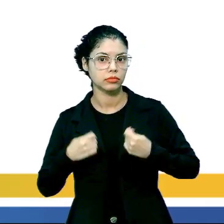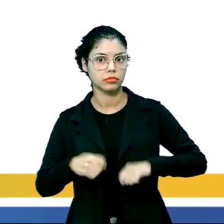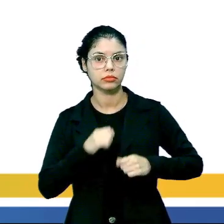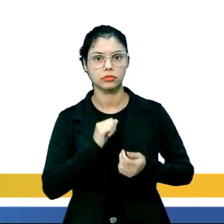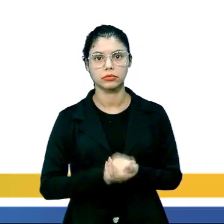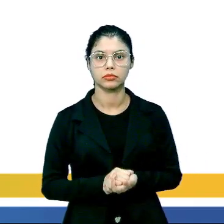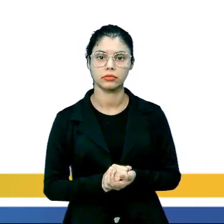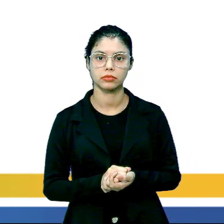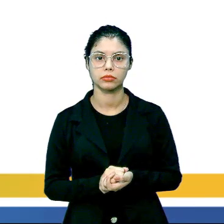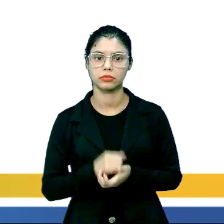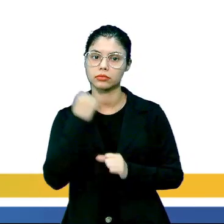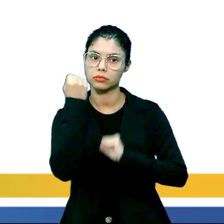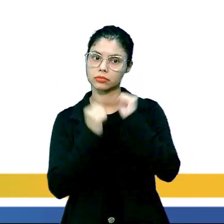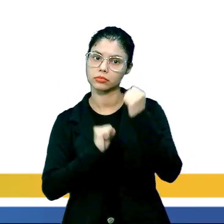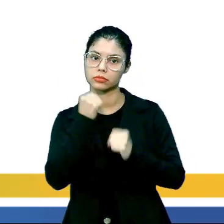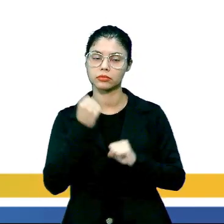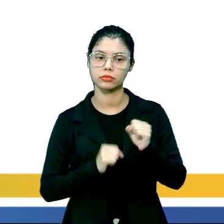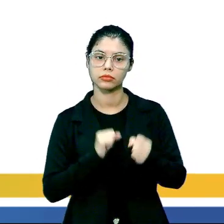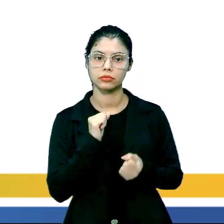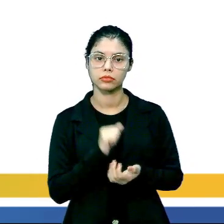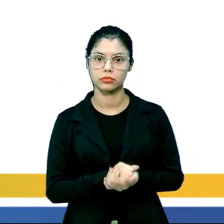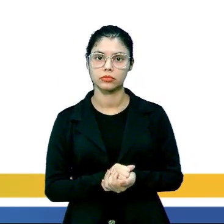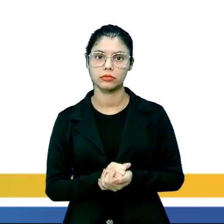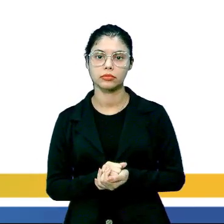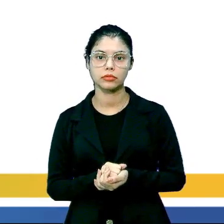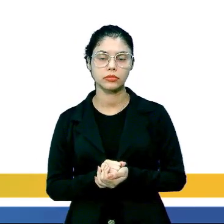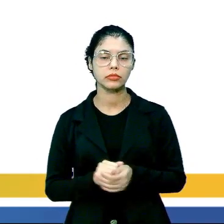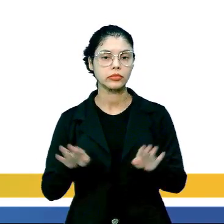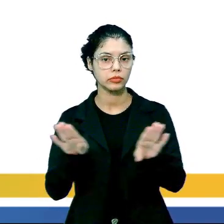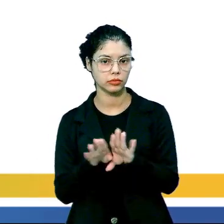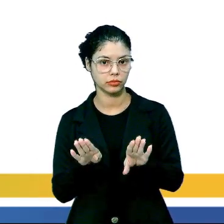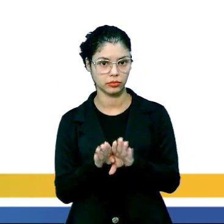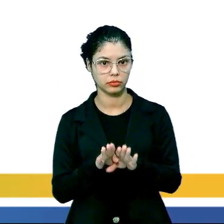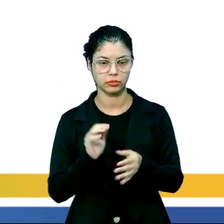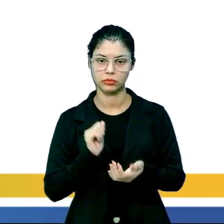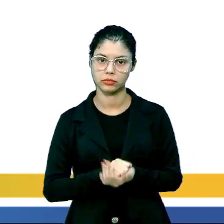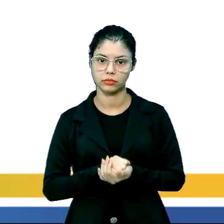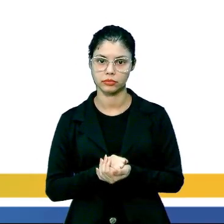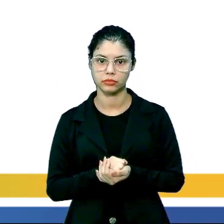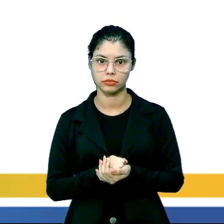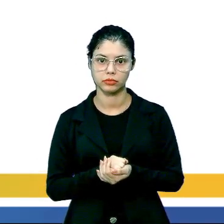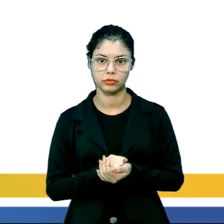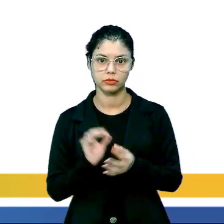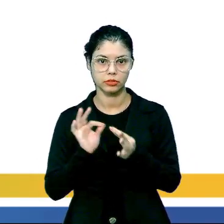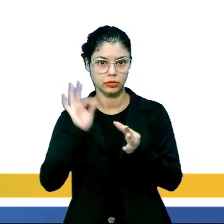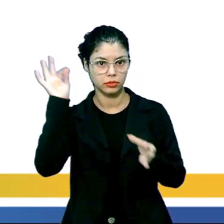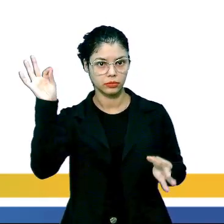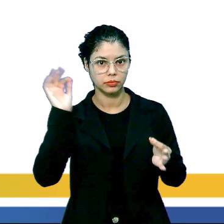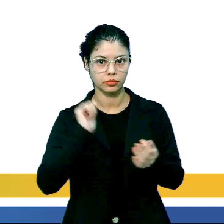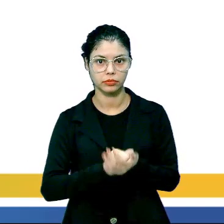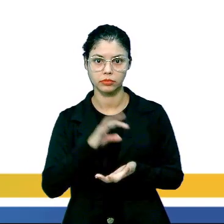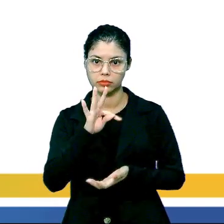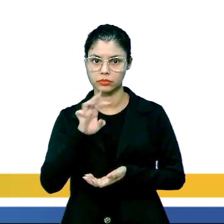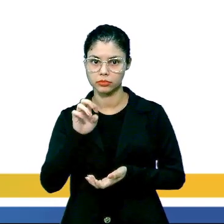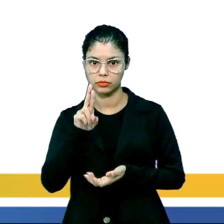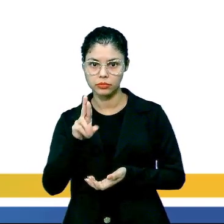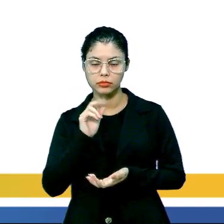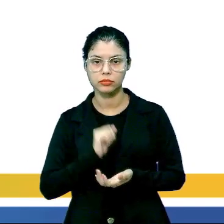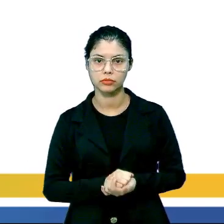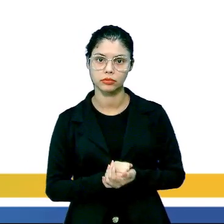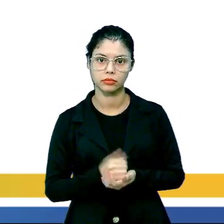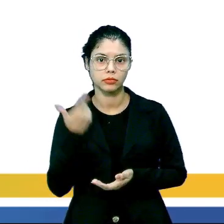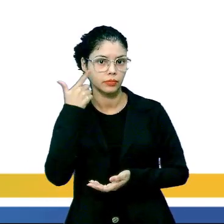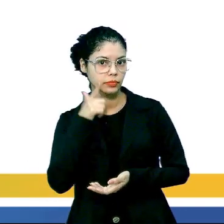agora nós temos a indústria produzindo necessidades para satisfazer aquela medida do ter, que a gente